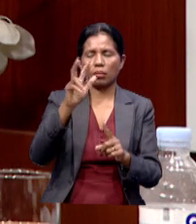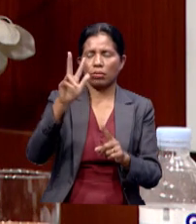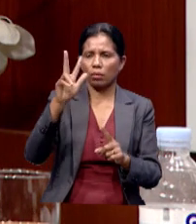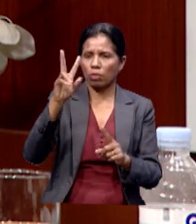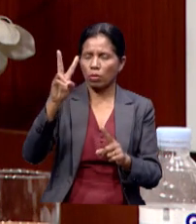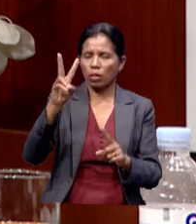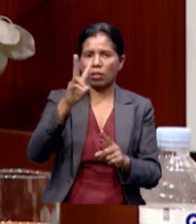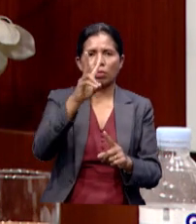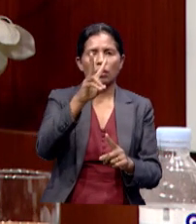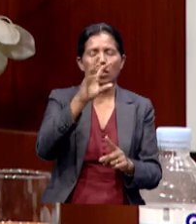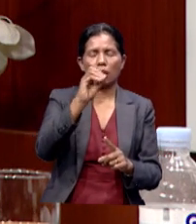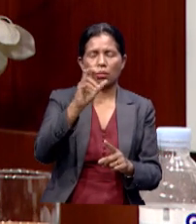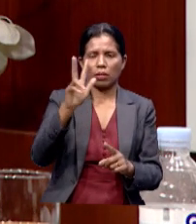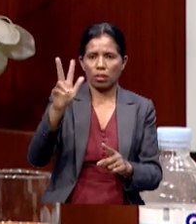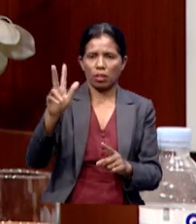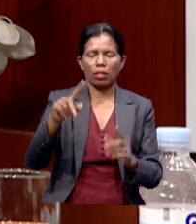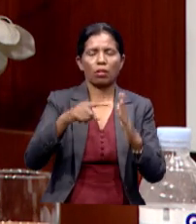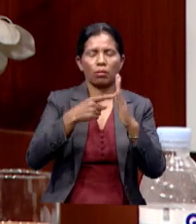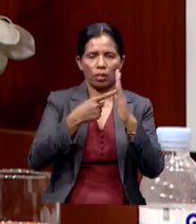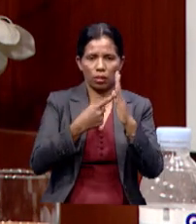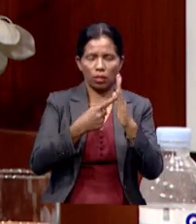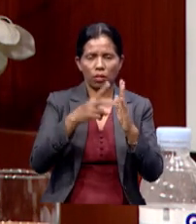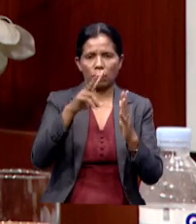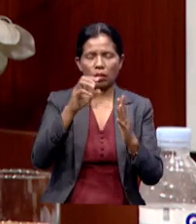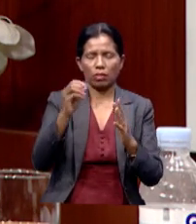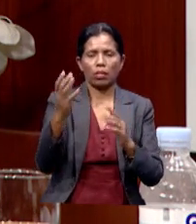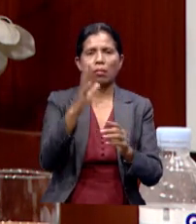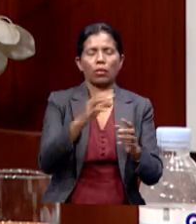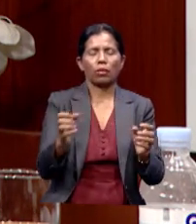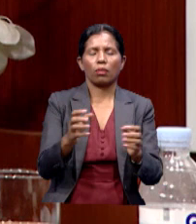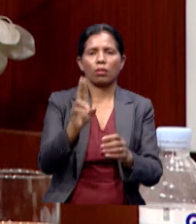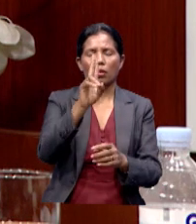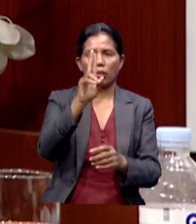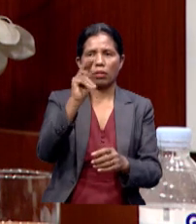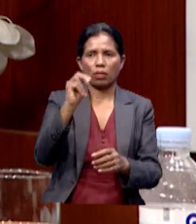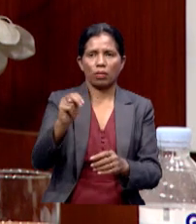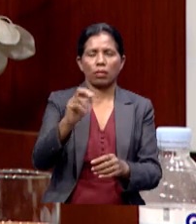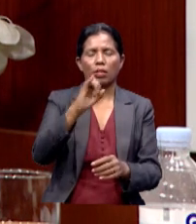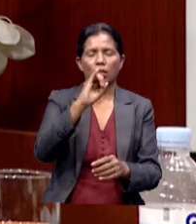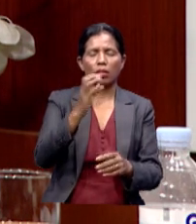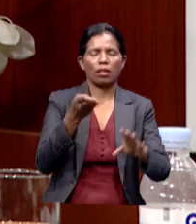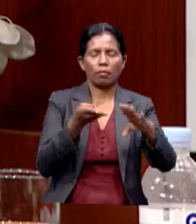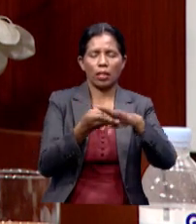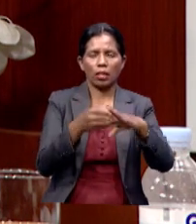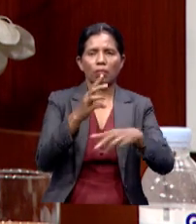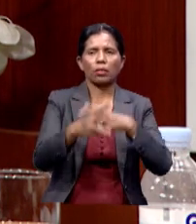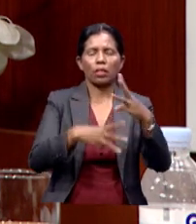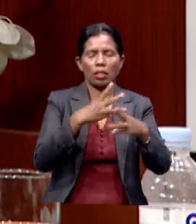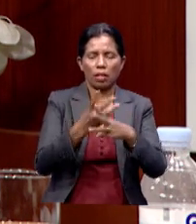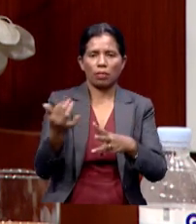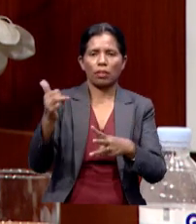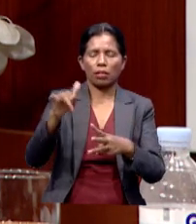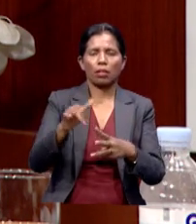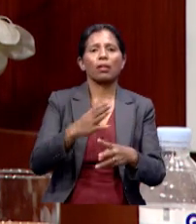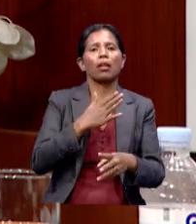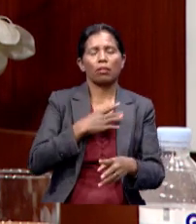Sim. Mas a RUC era 2000, Nações Unidas, IMF, Banco Mundial, a até teve a ser a